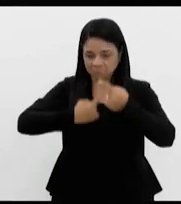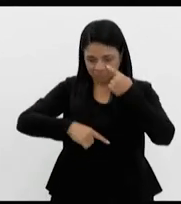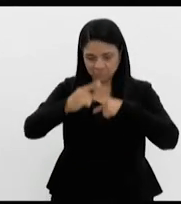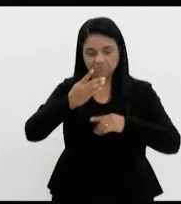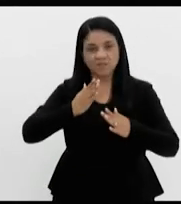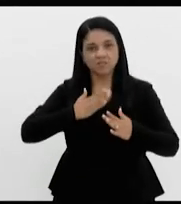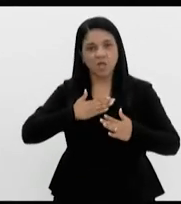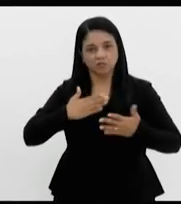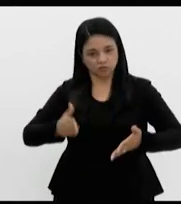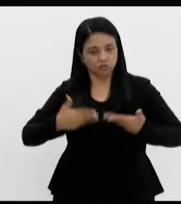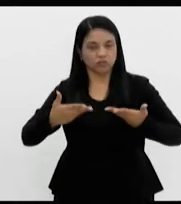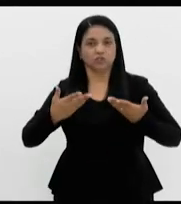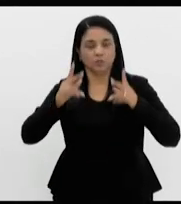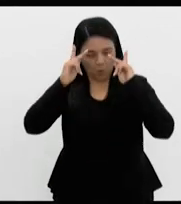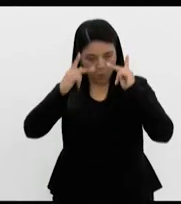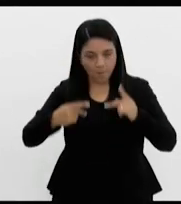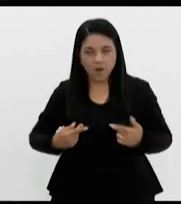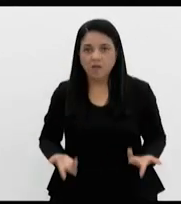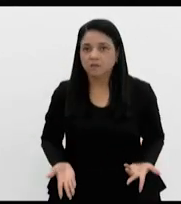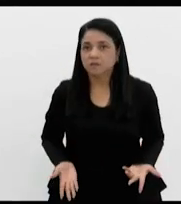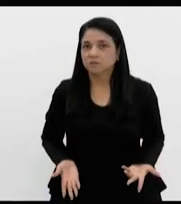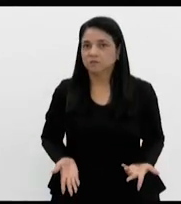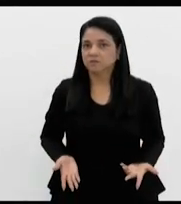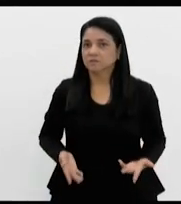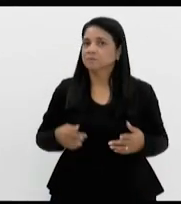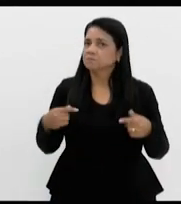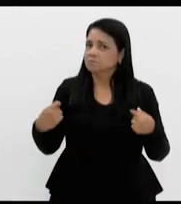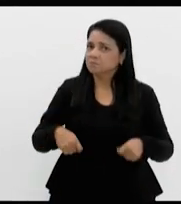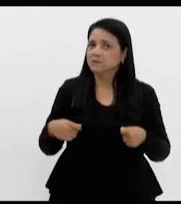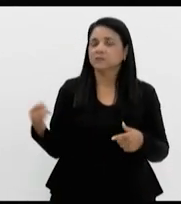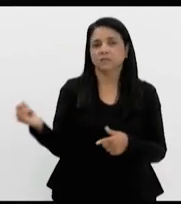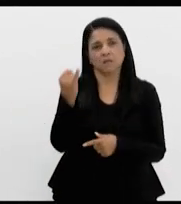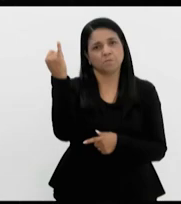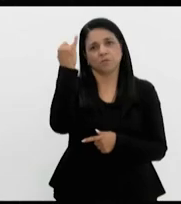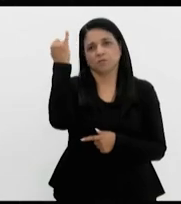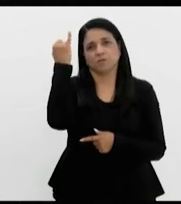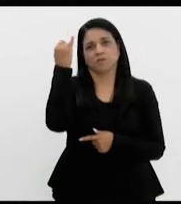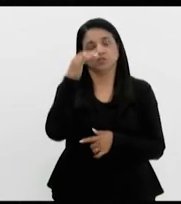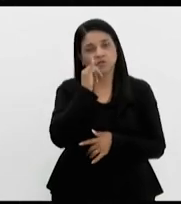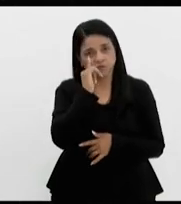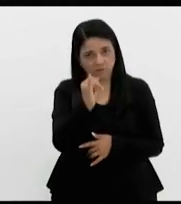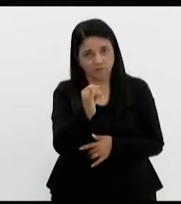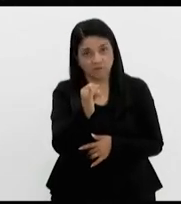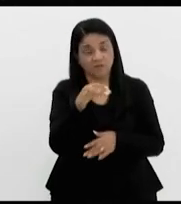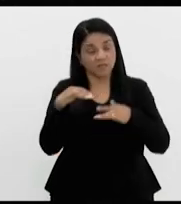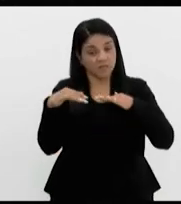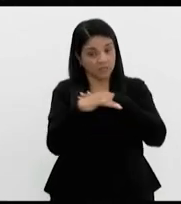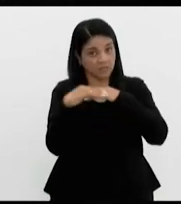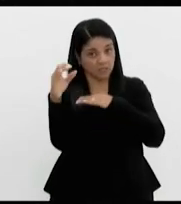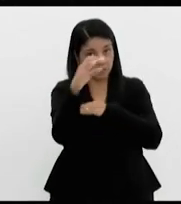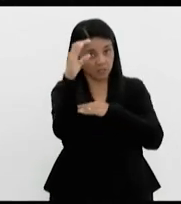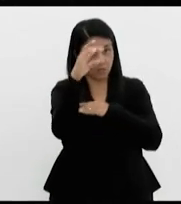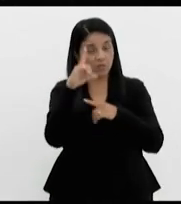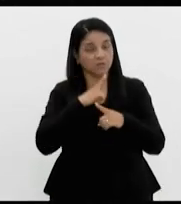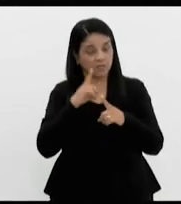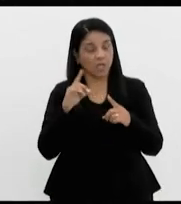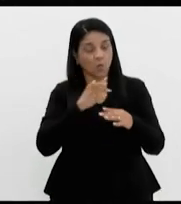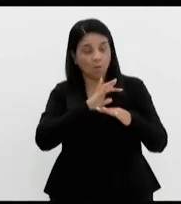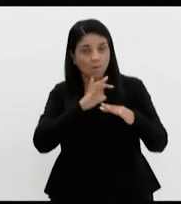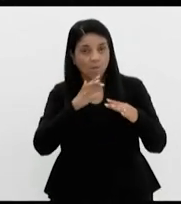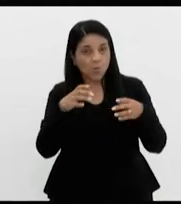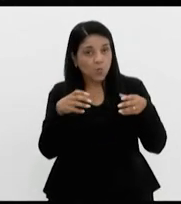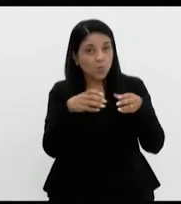né, a sua condição humana. Então, é muito importante que a gente diga isso, porque Niterói tem uma rede de proteção